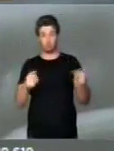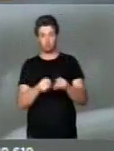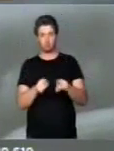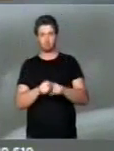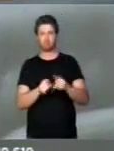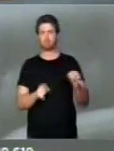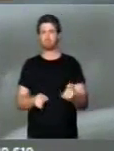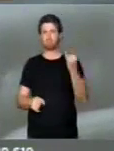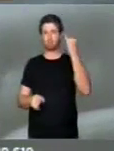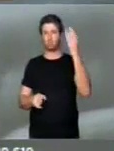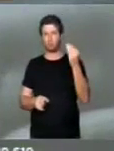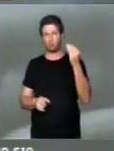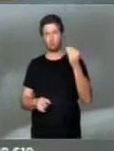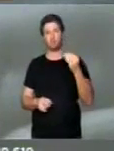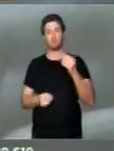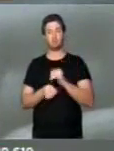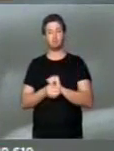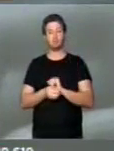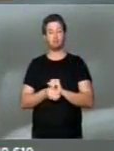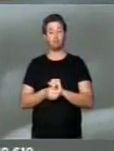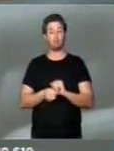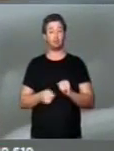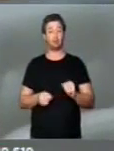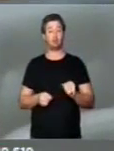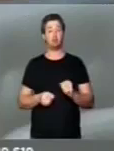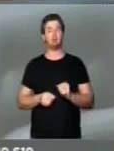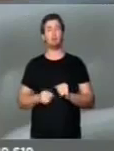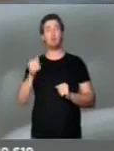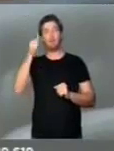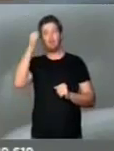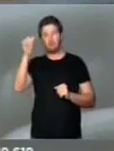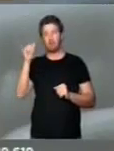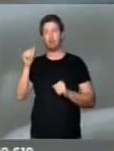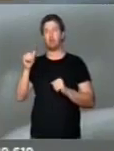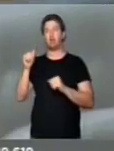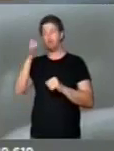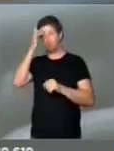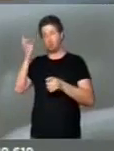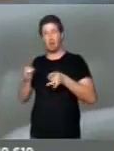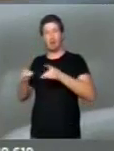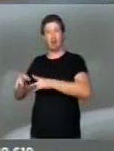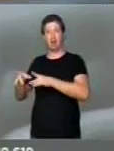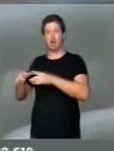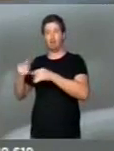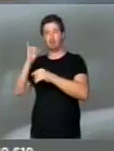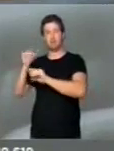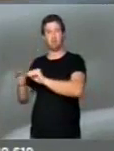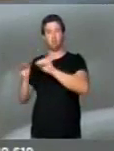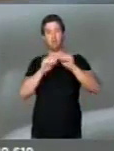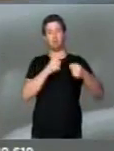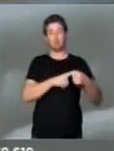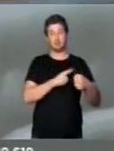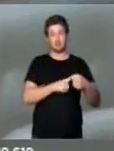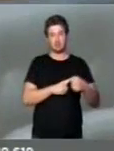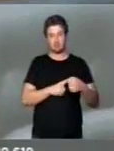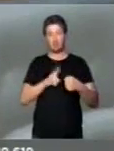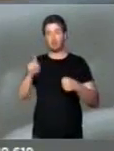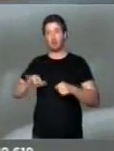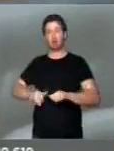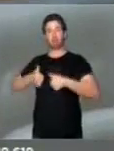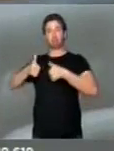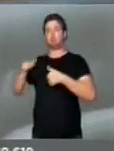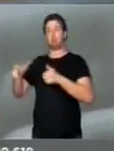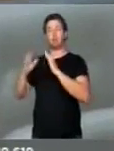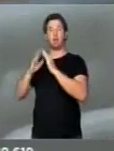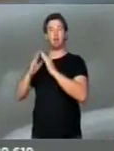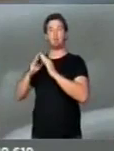muito importante, que o que mais evita o êxito rural e levanta a autoestima para o pequeno agricultor ter a sua